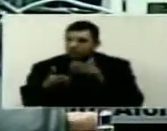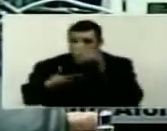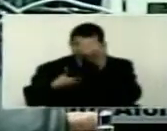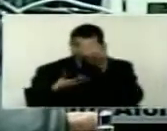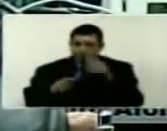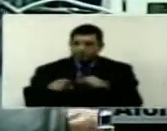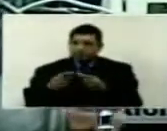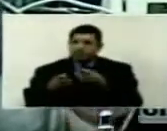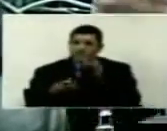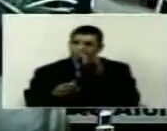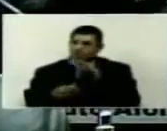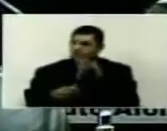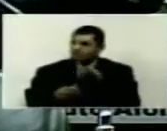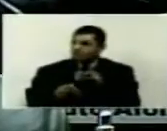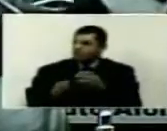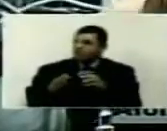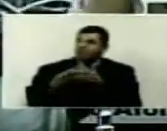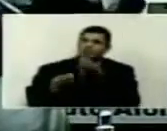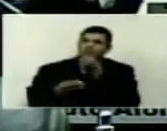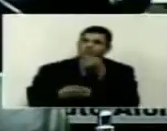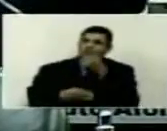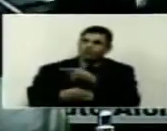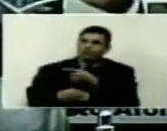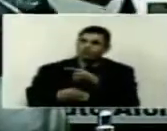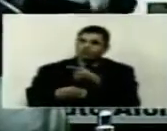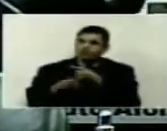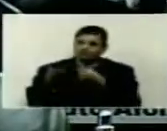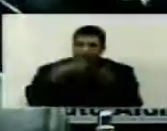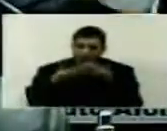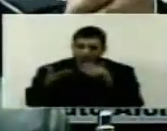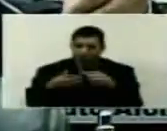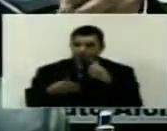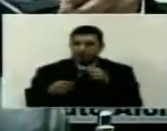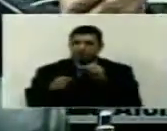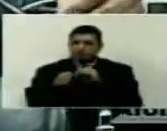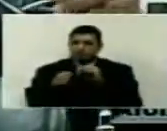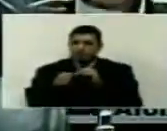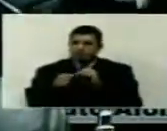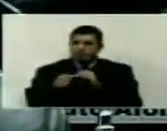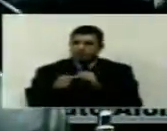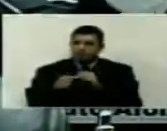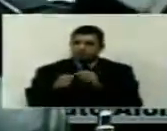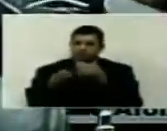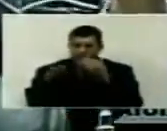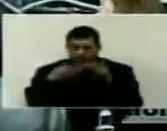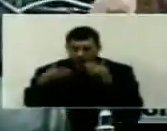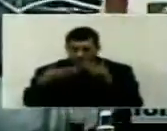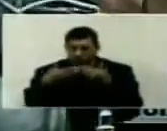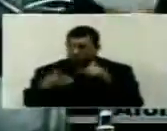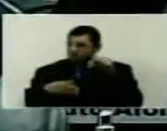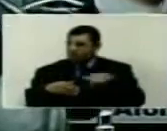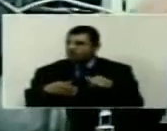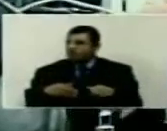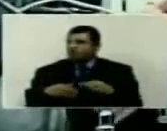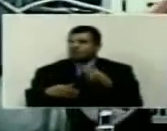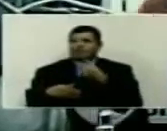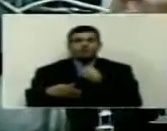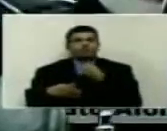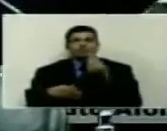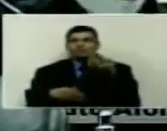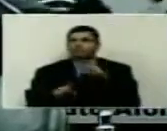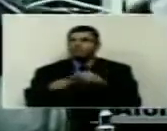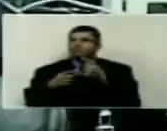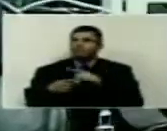Obrigado, presidente. Só concluindo. Então, essas situações que nós estamos discutindo e debatendo aqui são